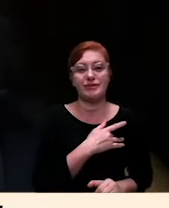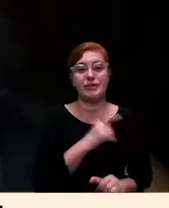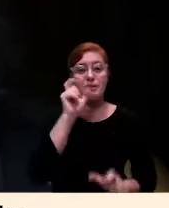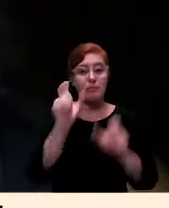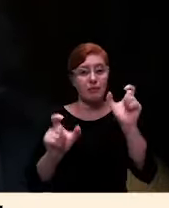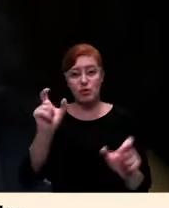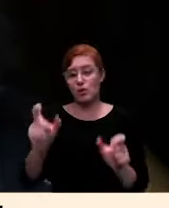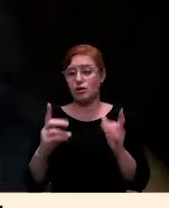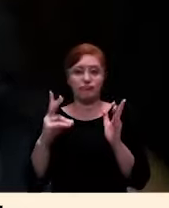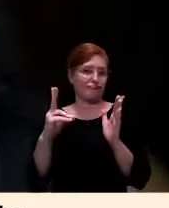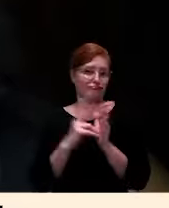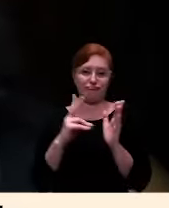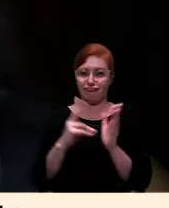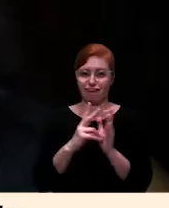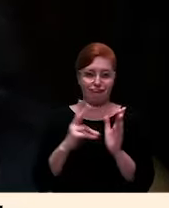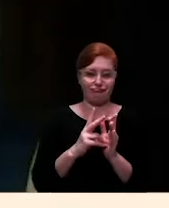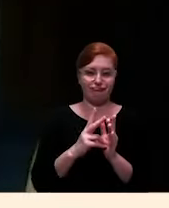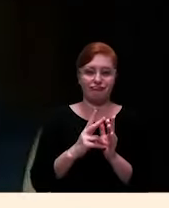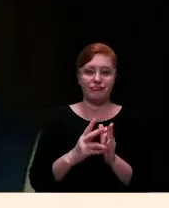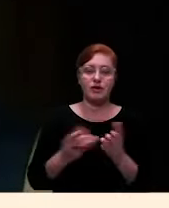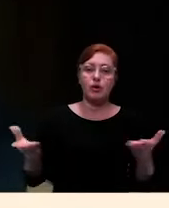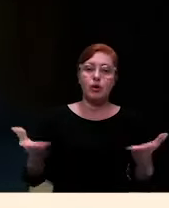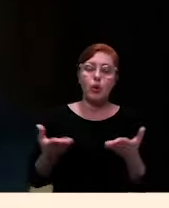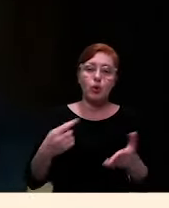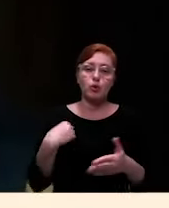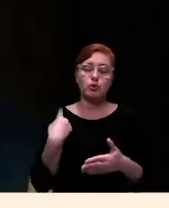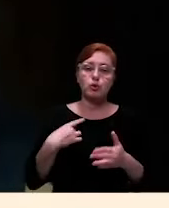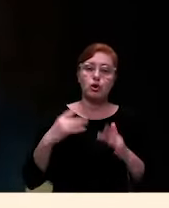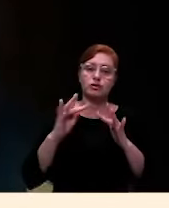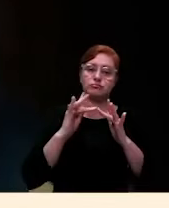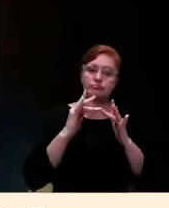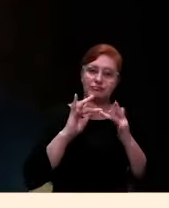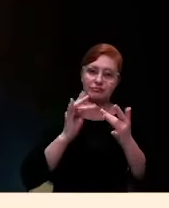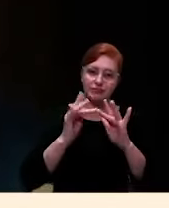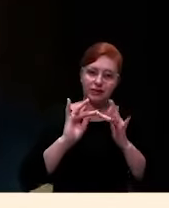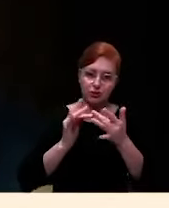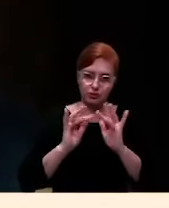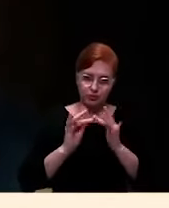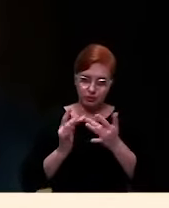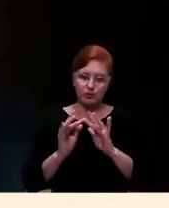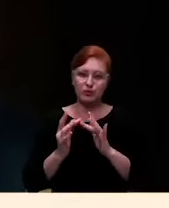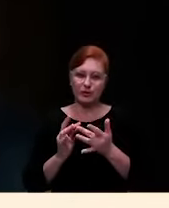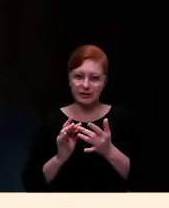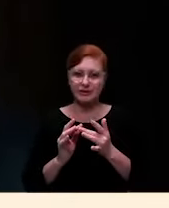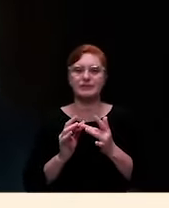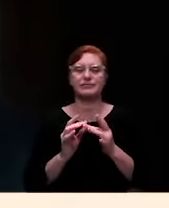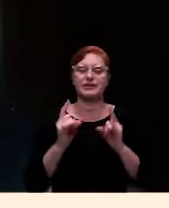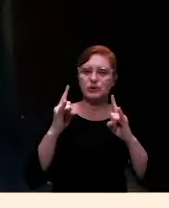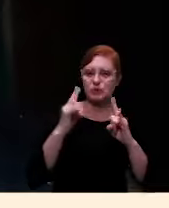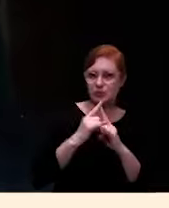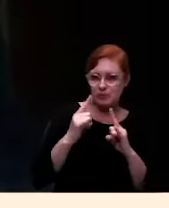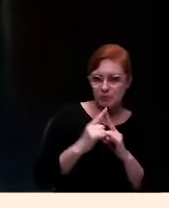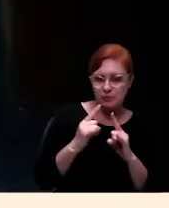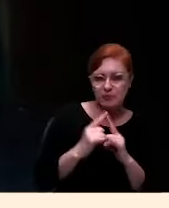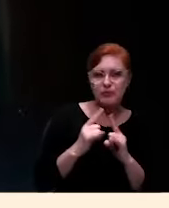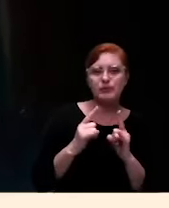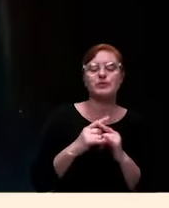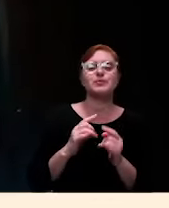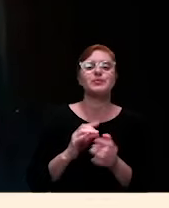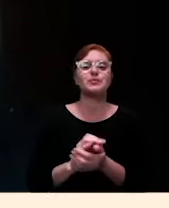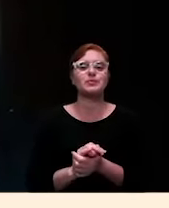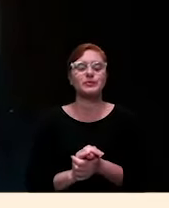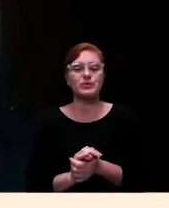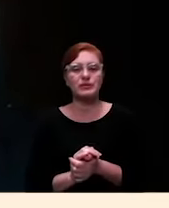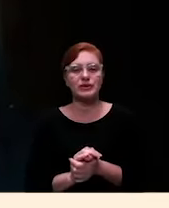é proporcionada pelos não indígenas. Bom, hoje nós estamos se articulando através das